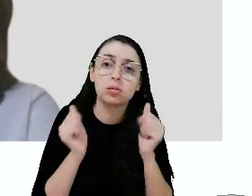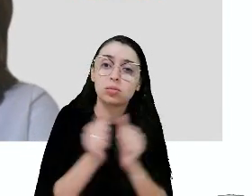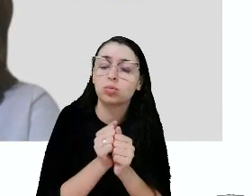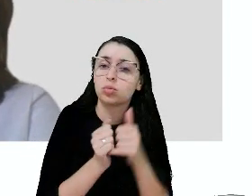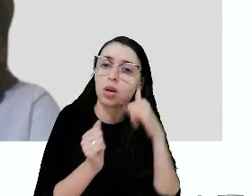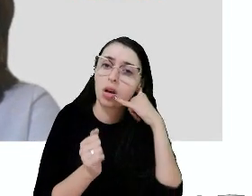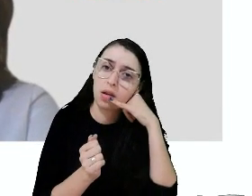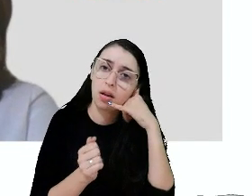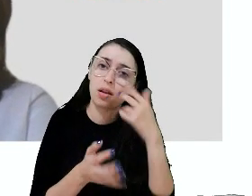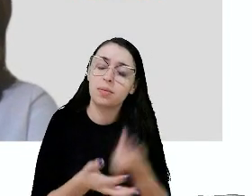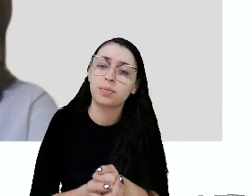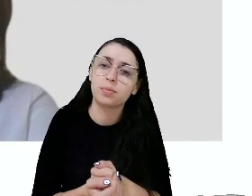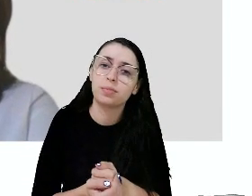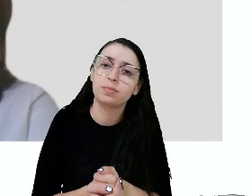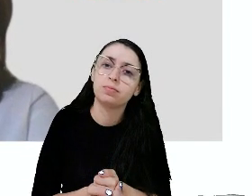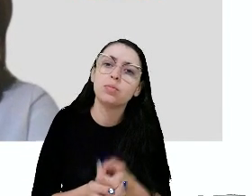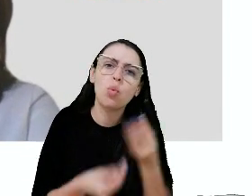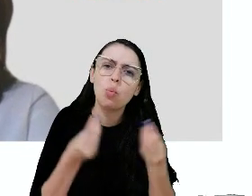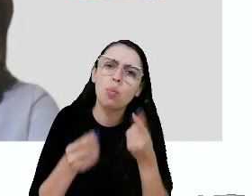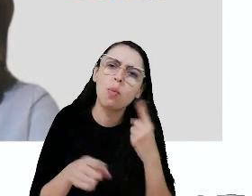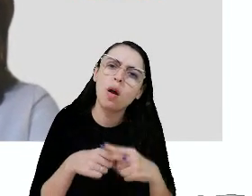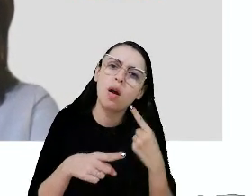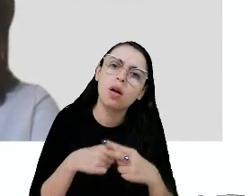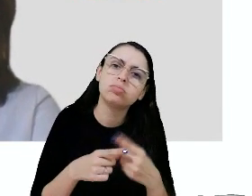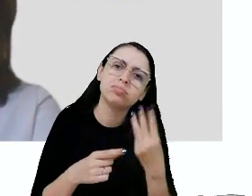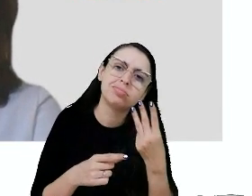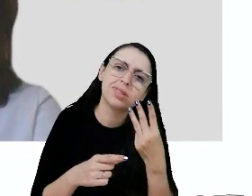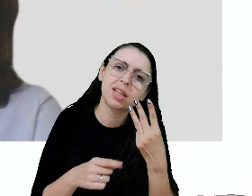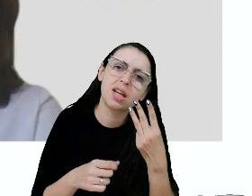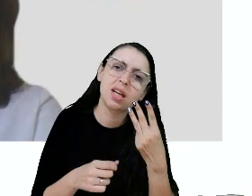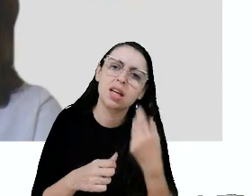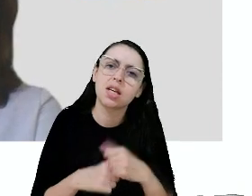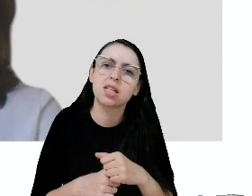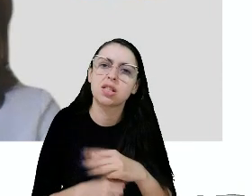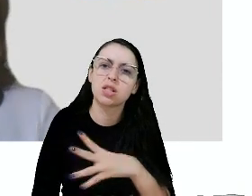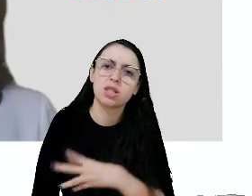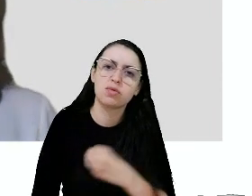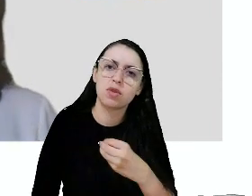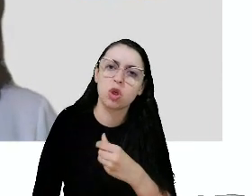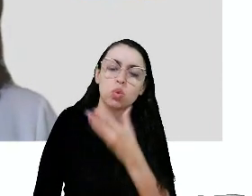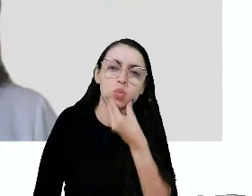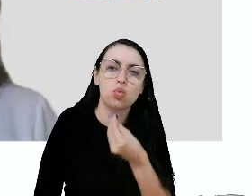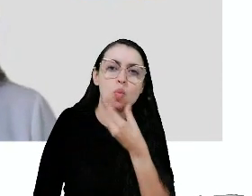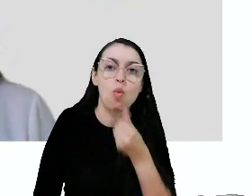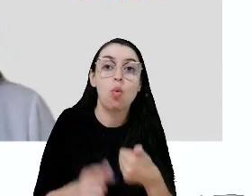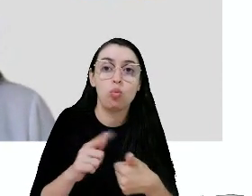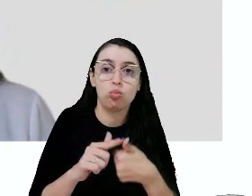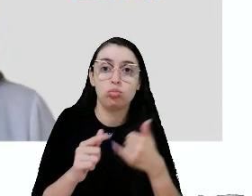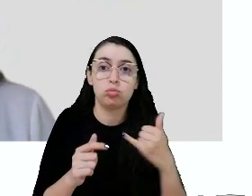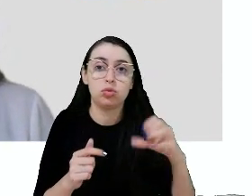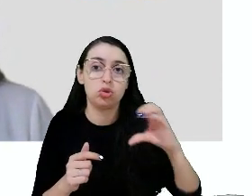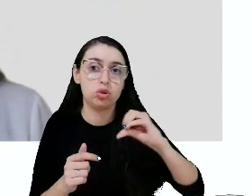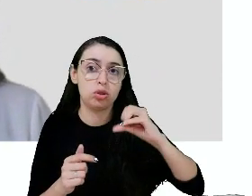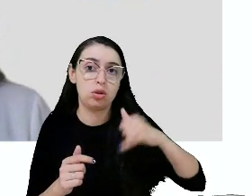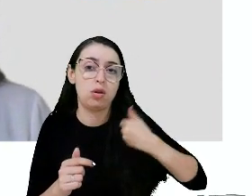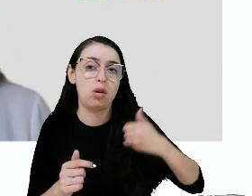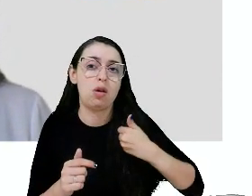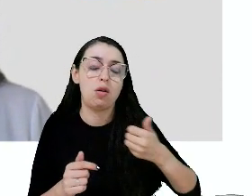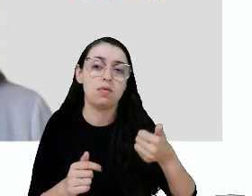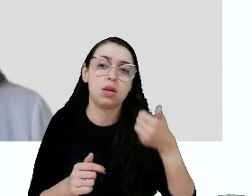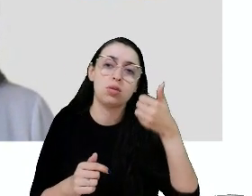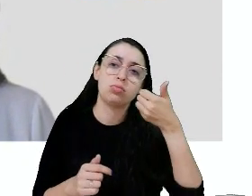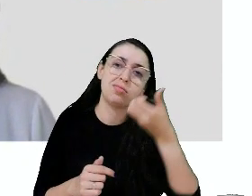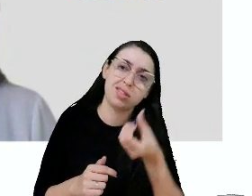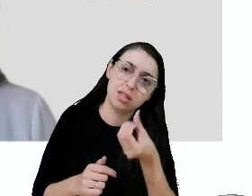com ela ao telefone. O que acontece? Ela tem 3 meninos homens, lá em Bertioga. Um de 9, um